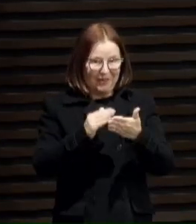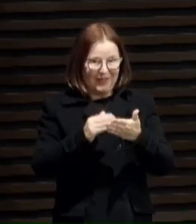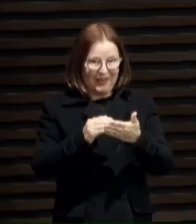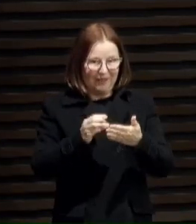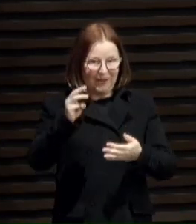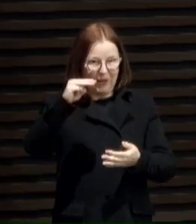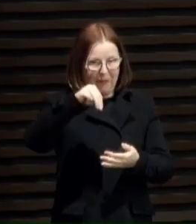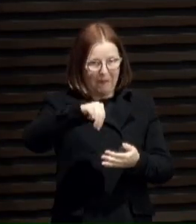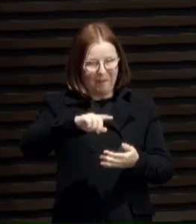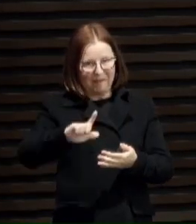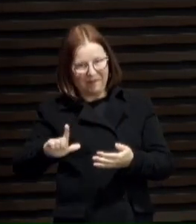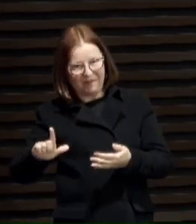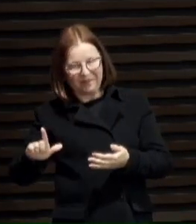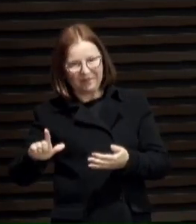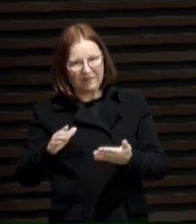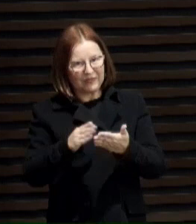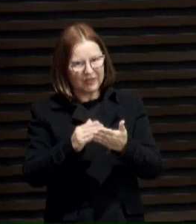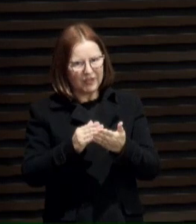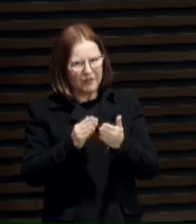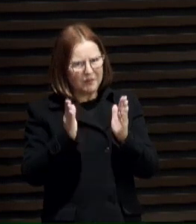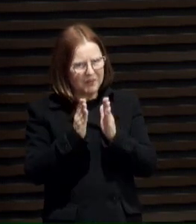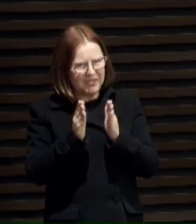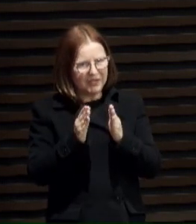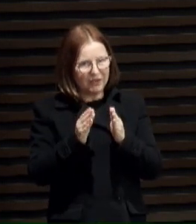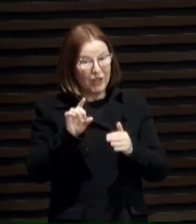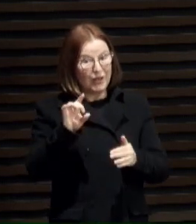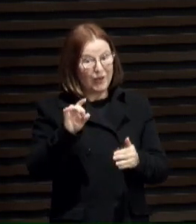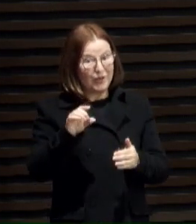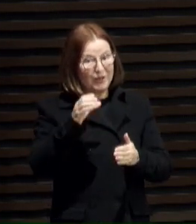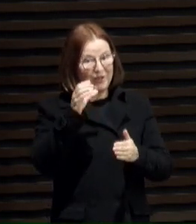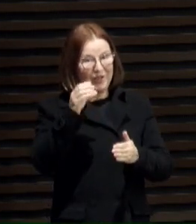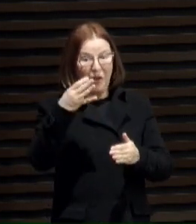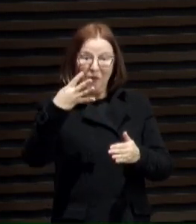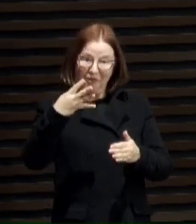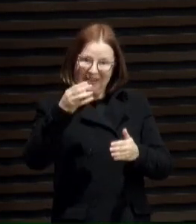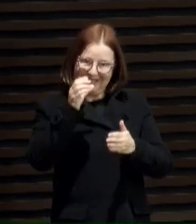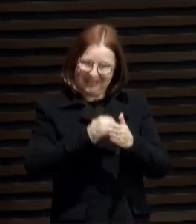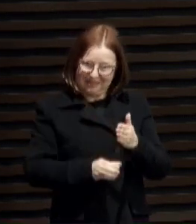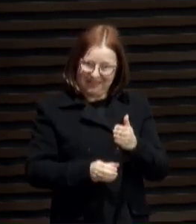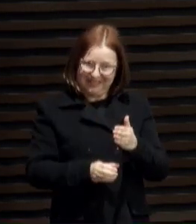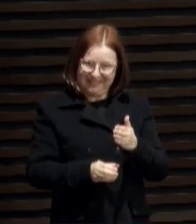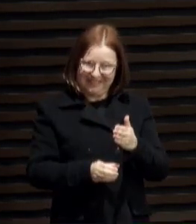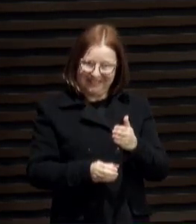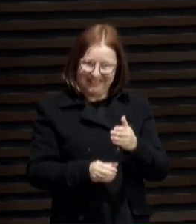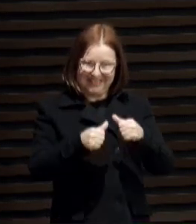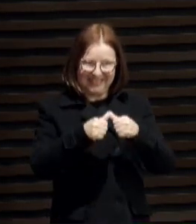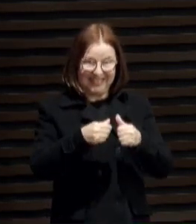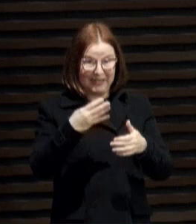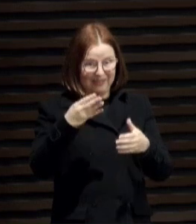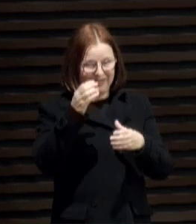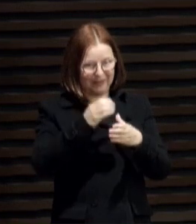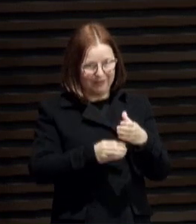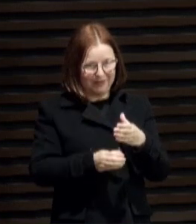Malaquias é um livro pequeno, tem 4 capítulos apenas. E dentro desses 4 capítulos tem